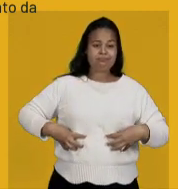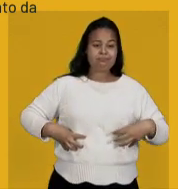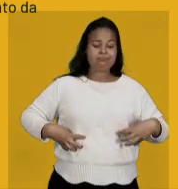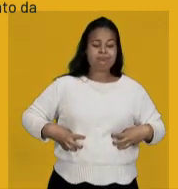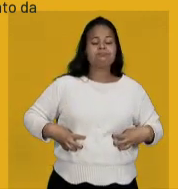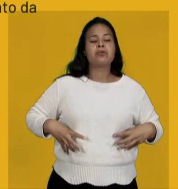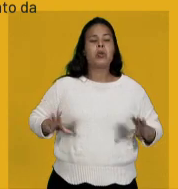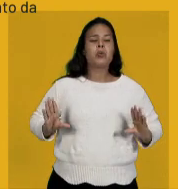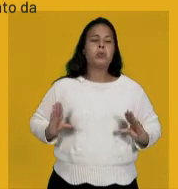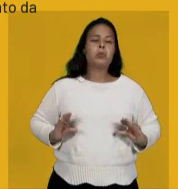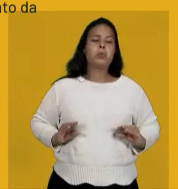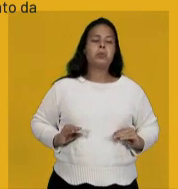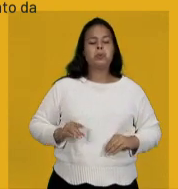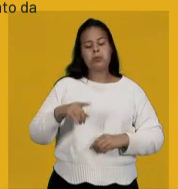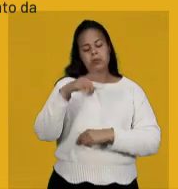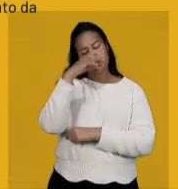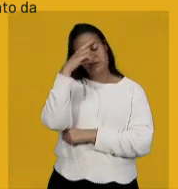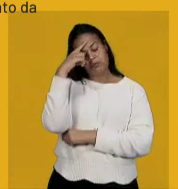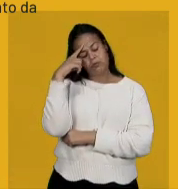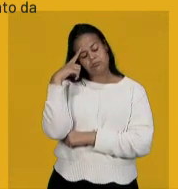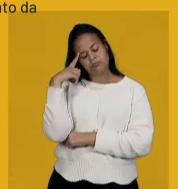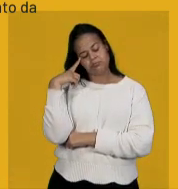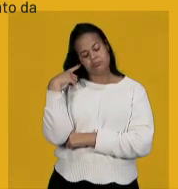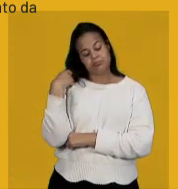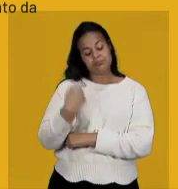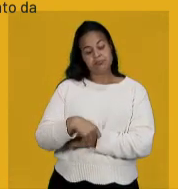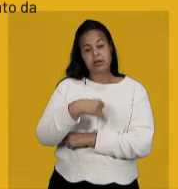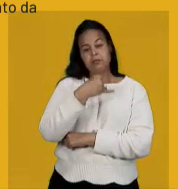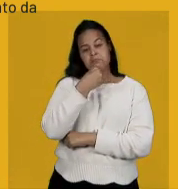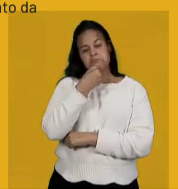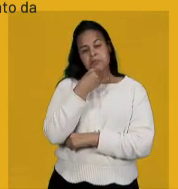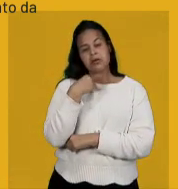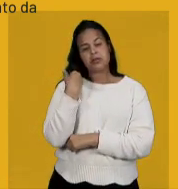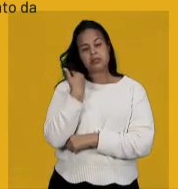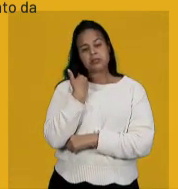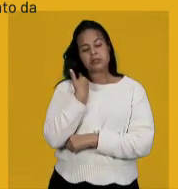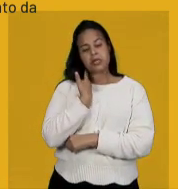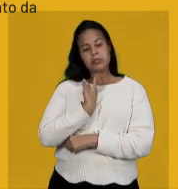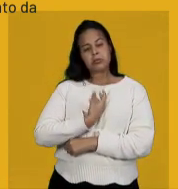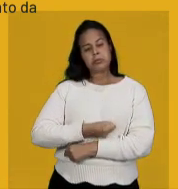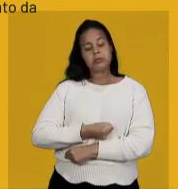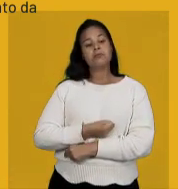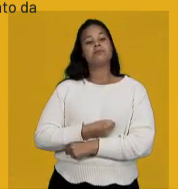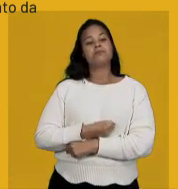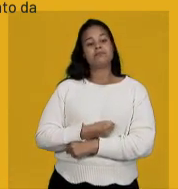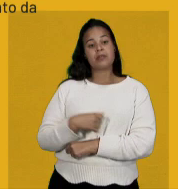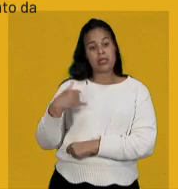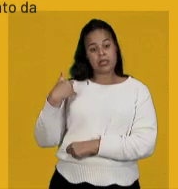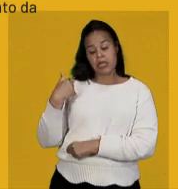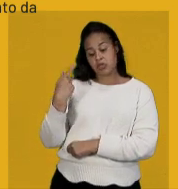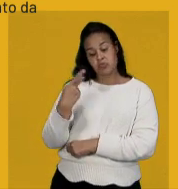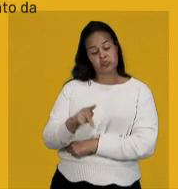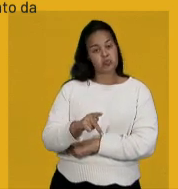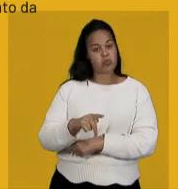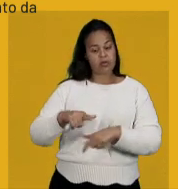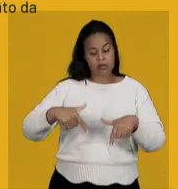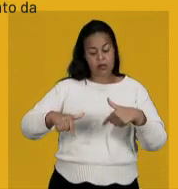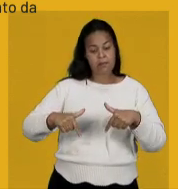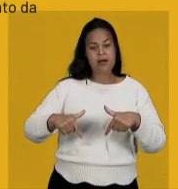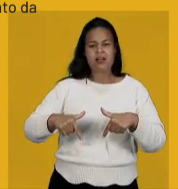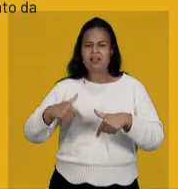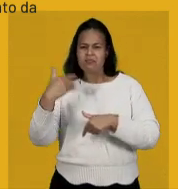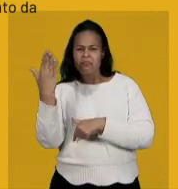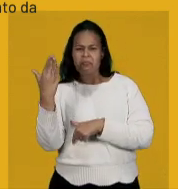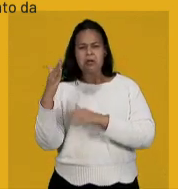rendimento do trabalho. Trabalho é qualquer coisa útil que você faça, tá? Na idade de vocês não trabalham fora, mas trabalham em casa,